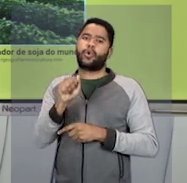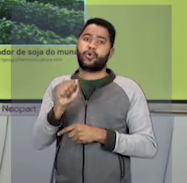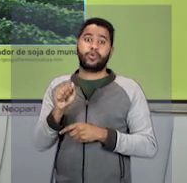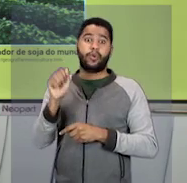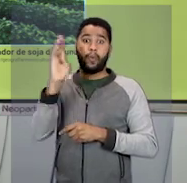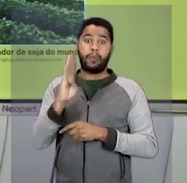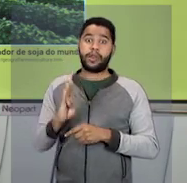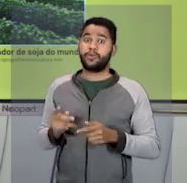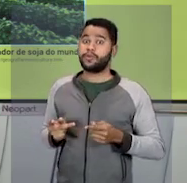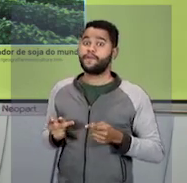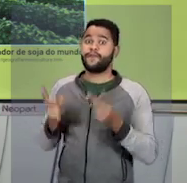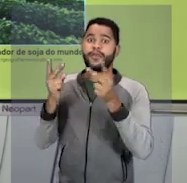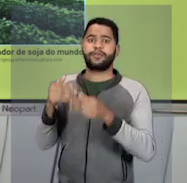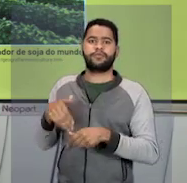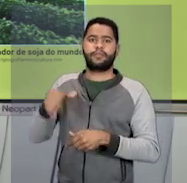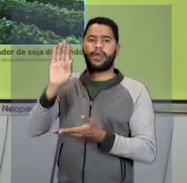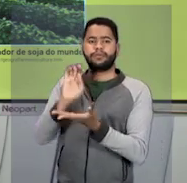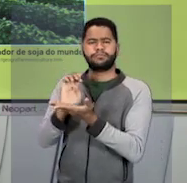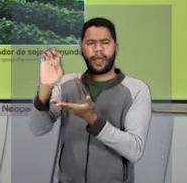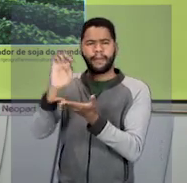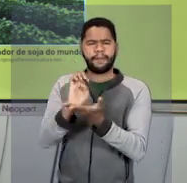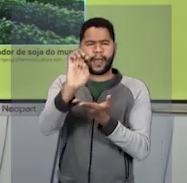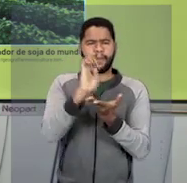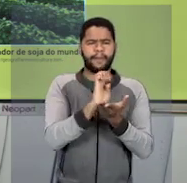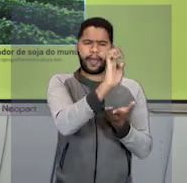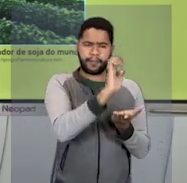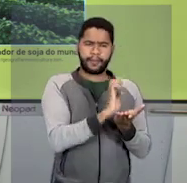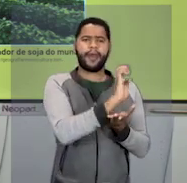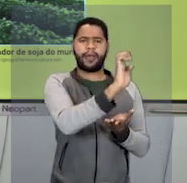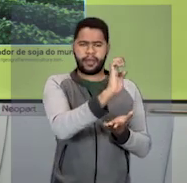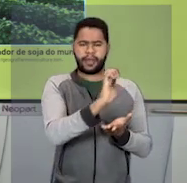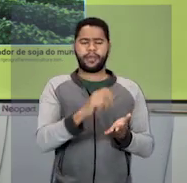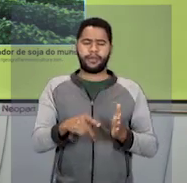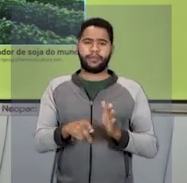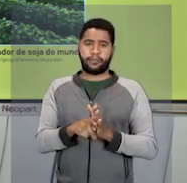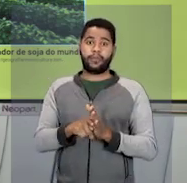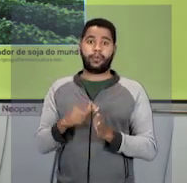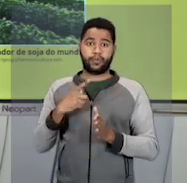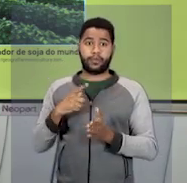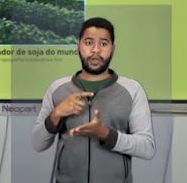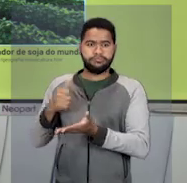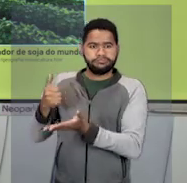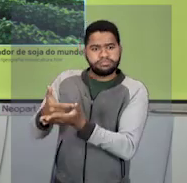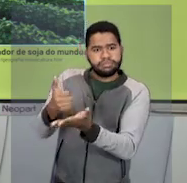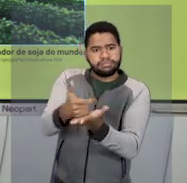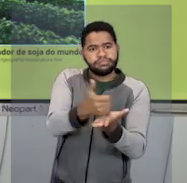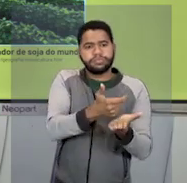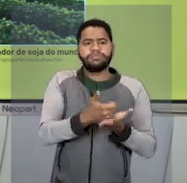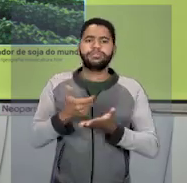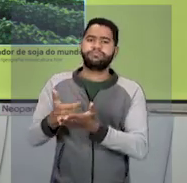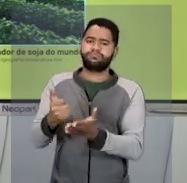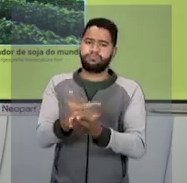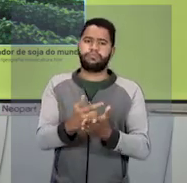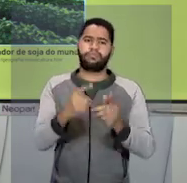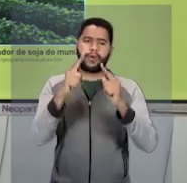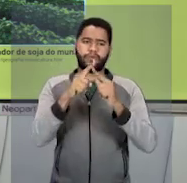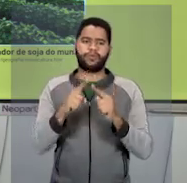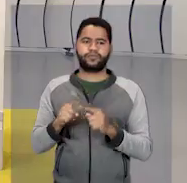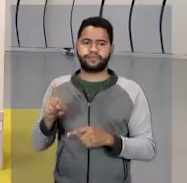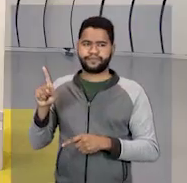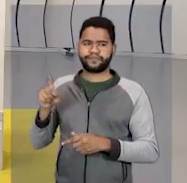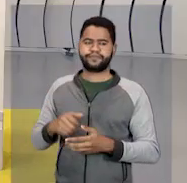maior exportador aí mundial, né? Ou seja, então, há um consumo externo muito grande em relação a esse tipo de